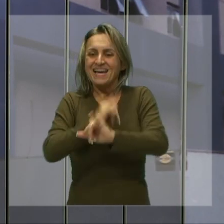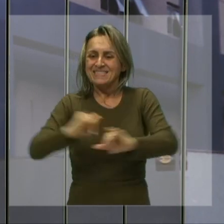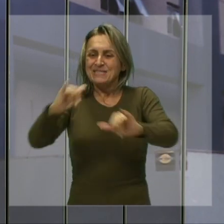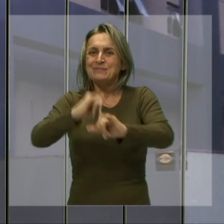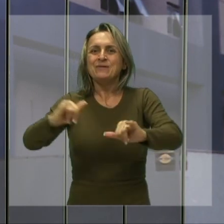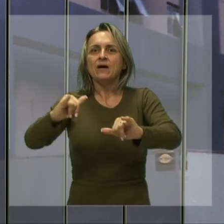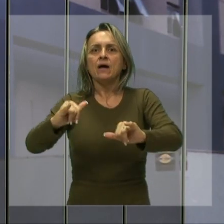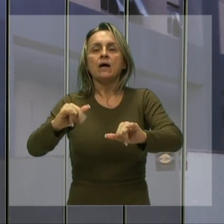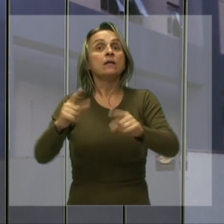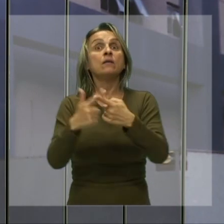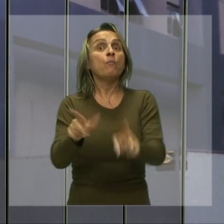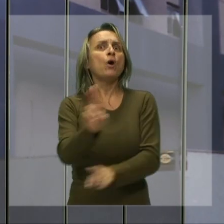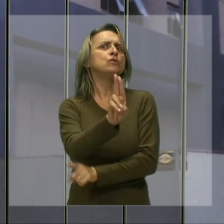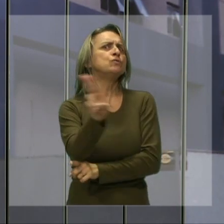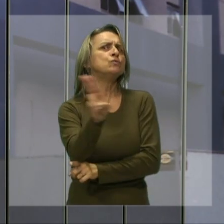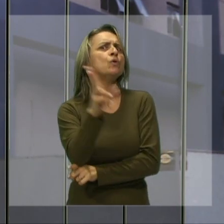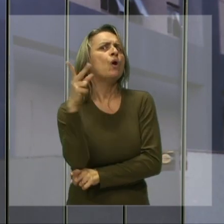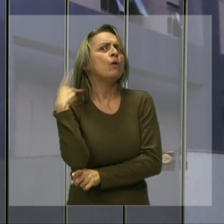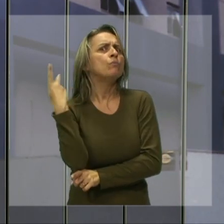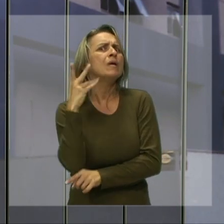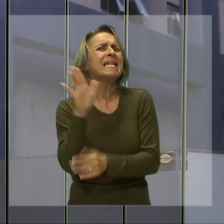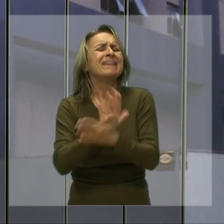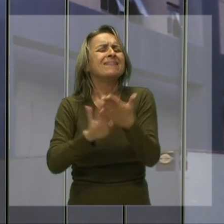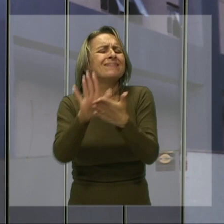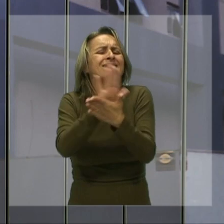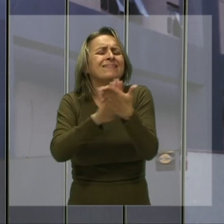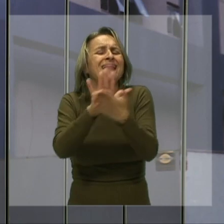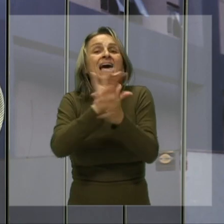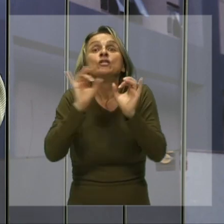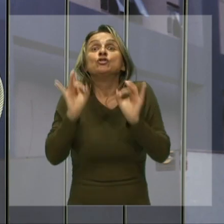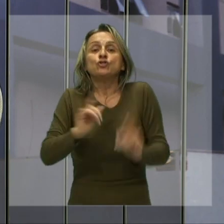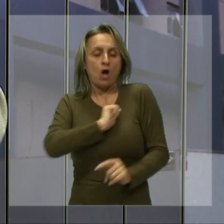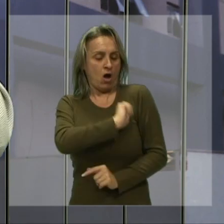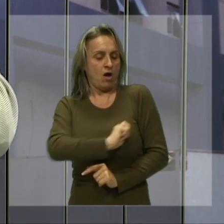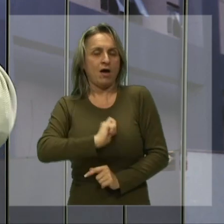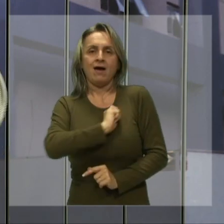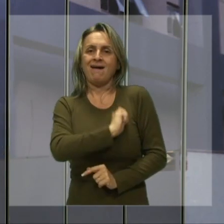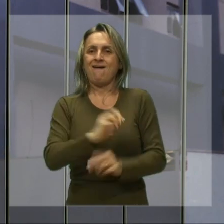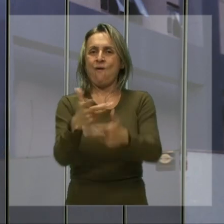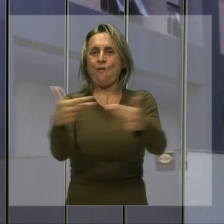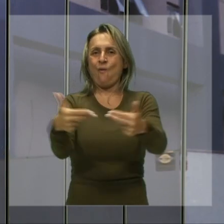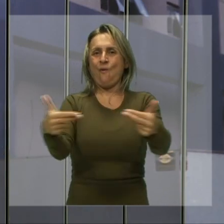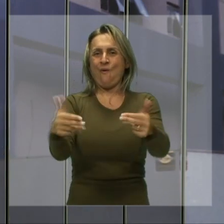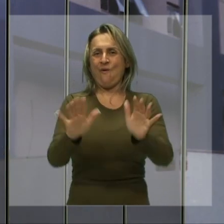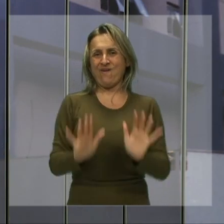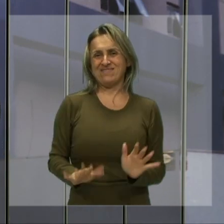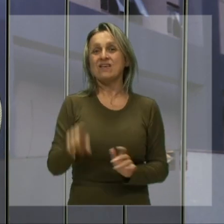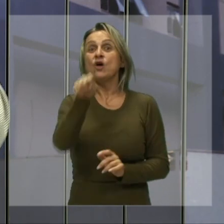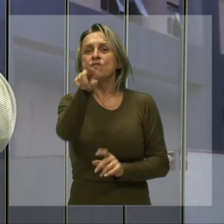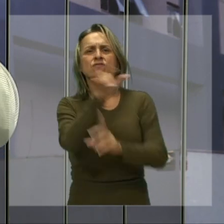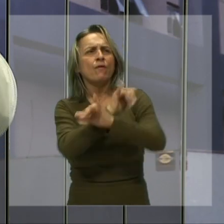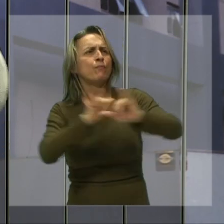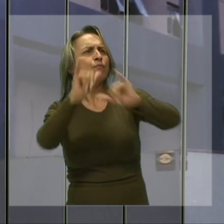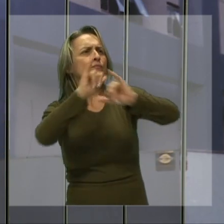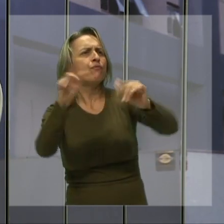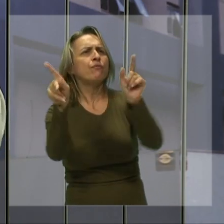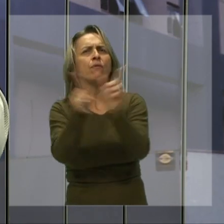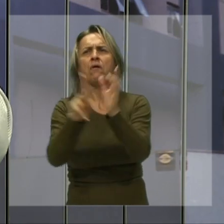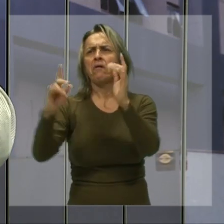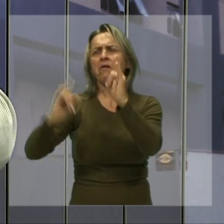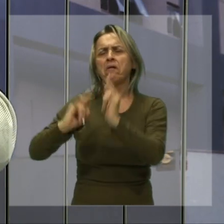nem nomes de político, é para constar atos. Ou seja, você vai fazer propagandas institucionais